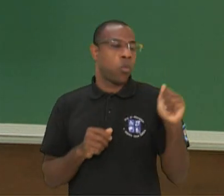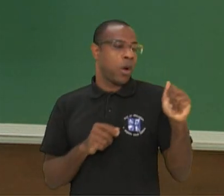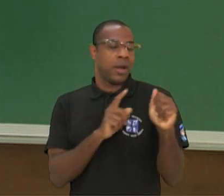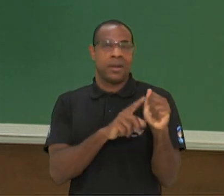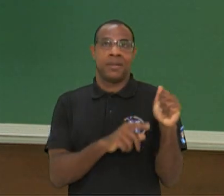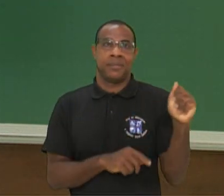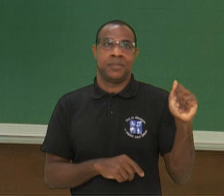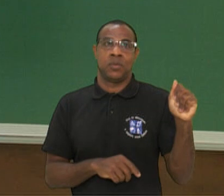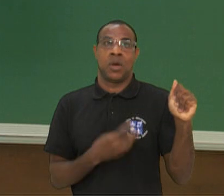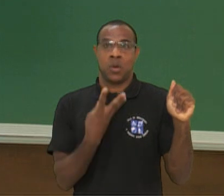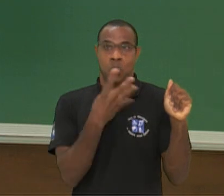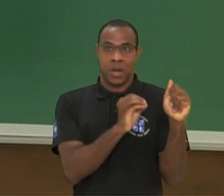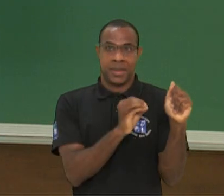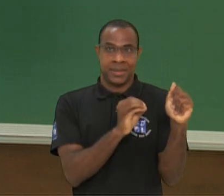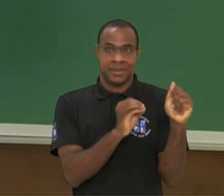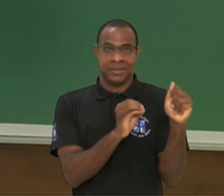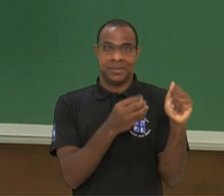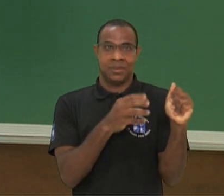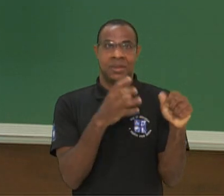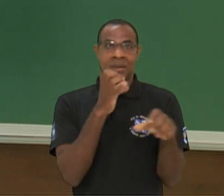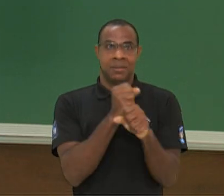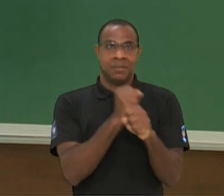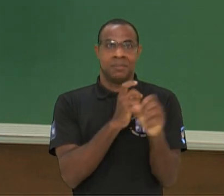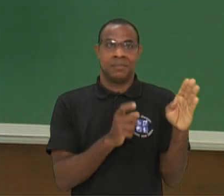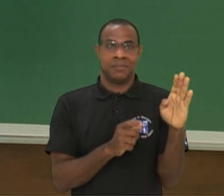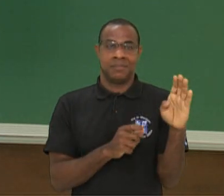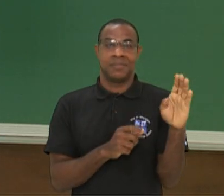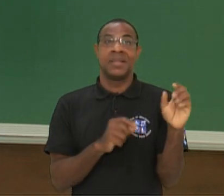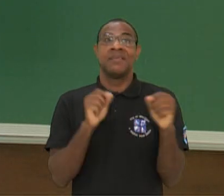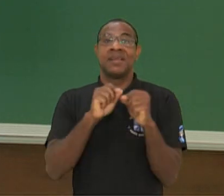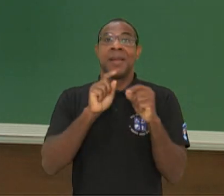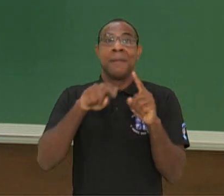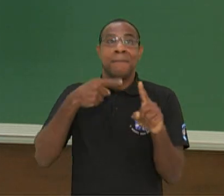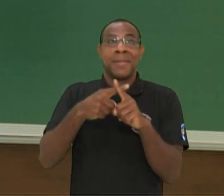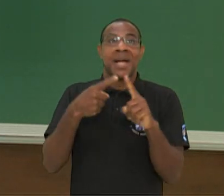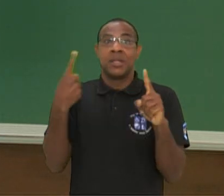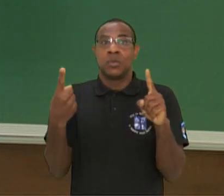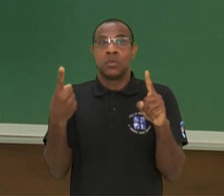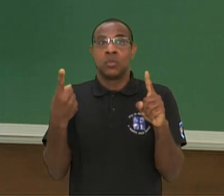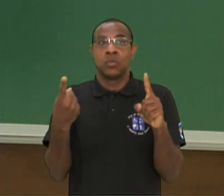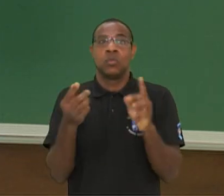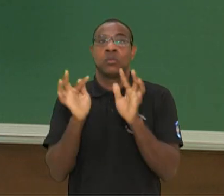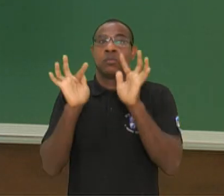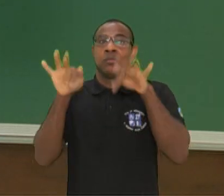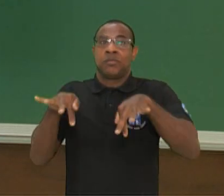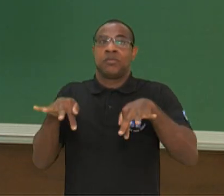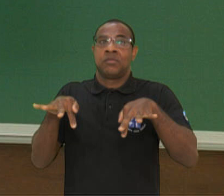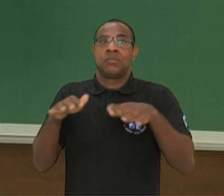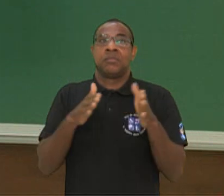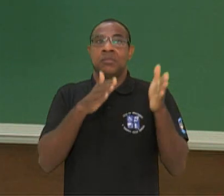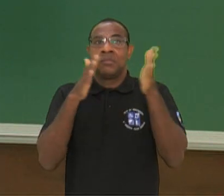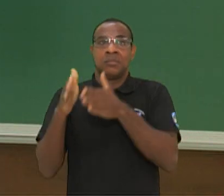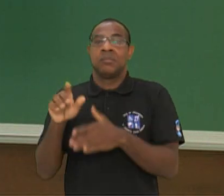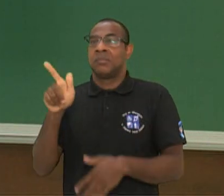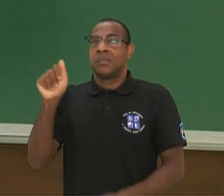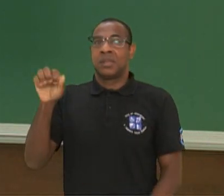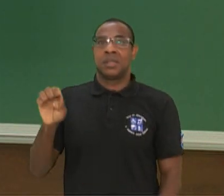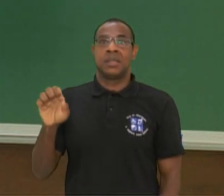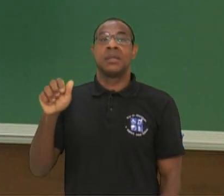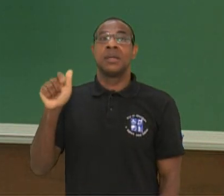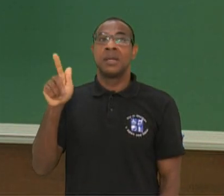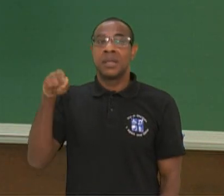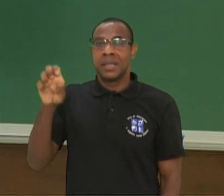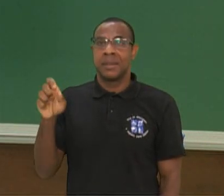ou seja, se ele fizer mais um, ele fecha esse game e vai conquistar um game na